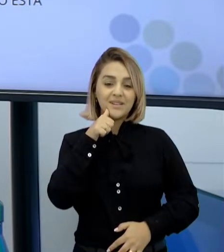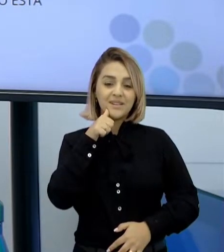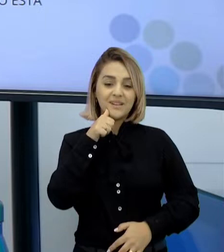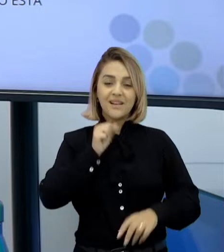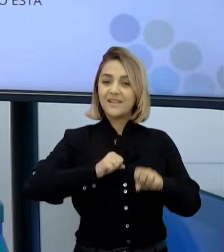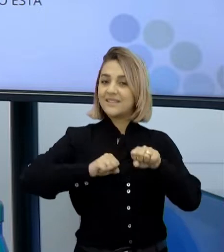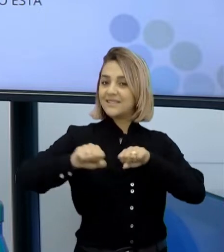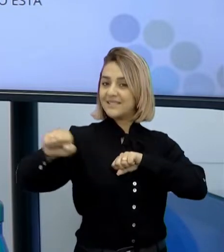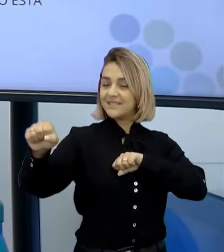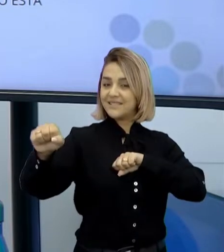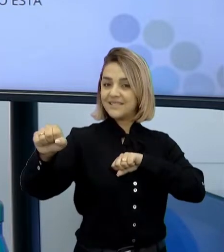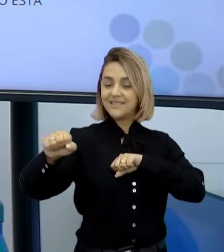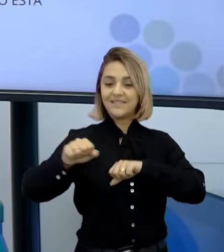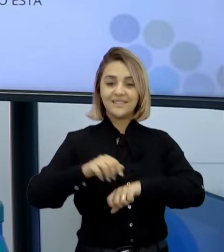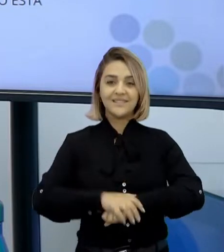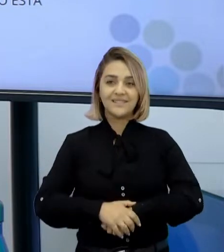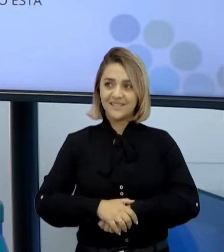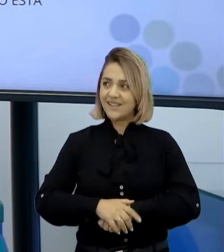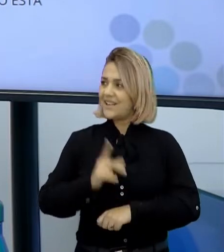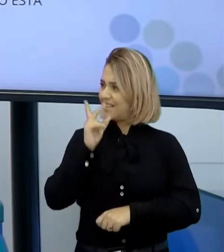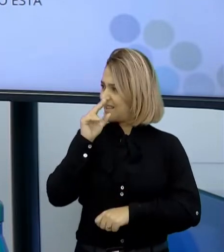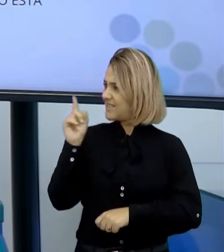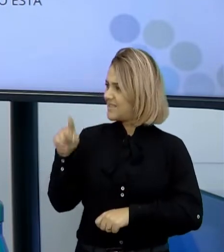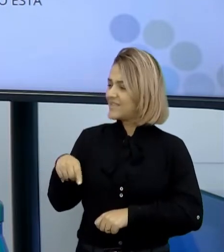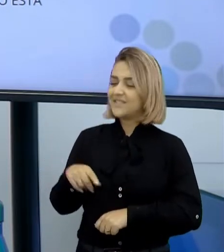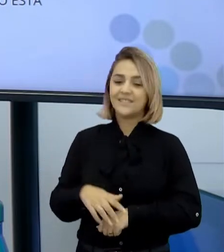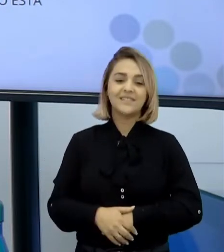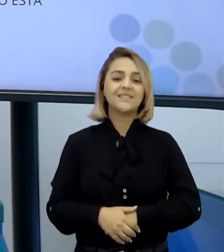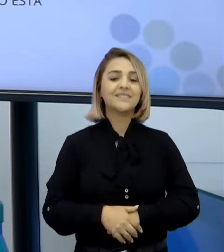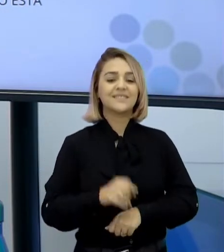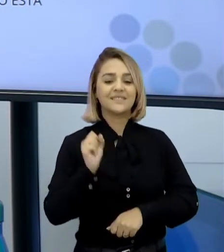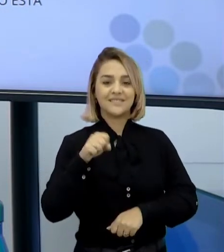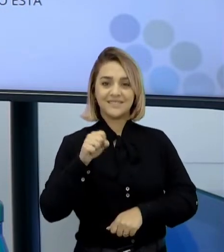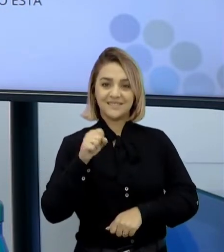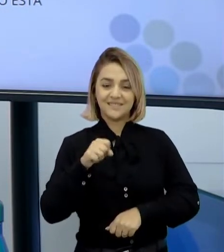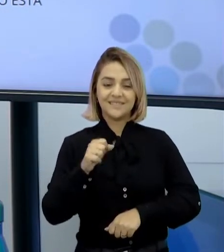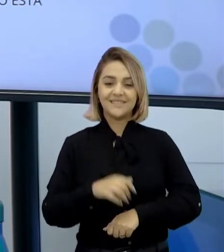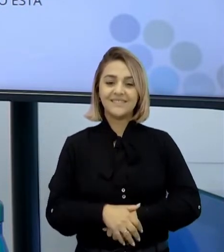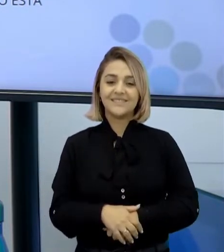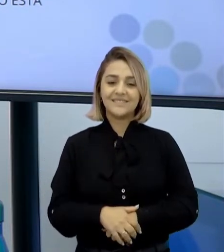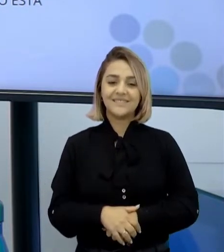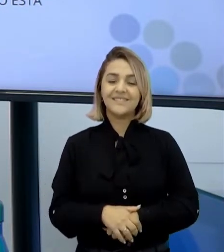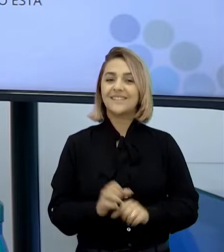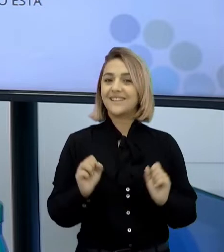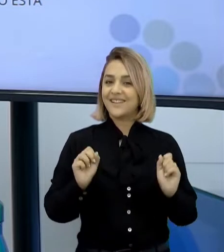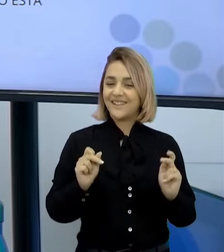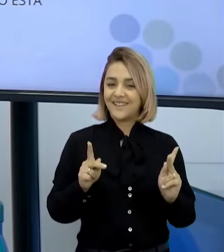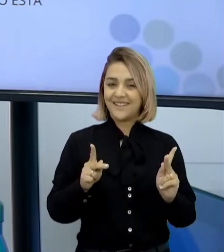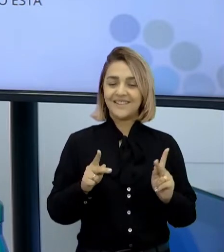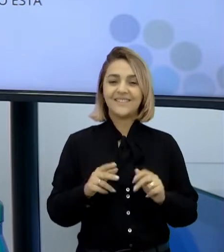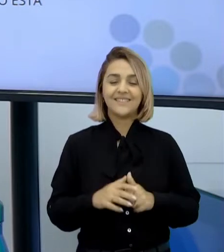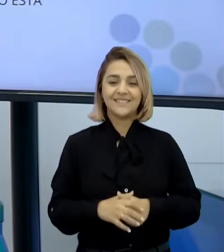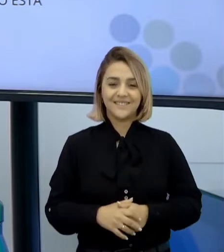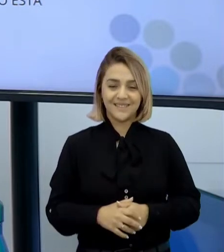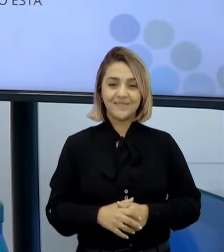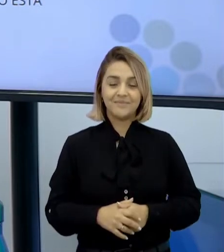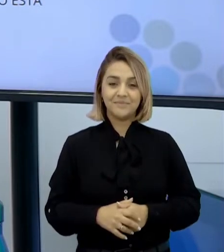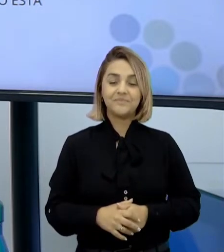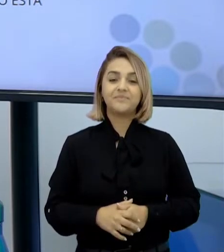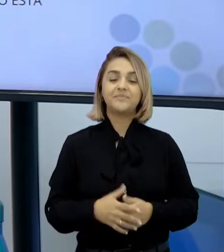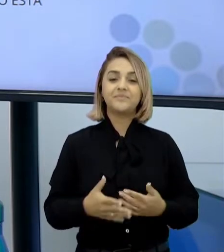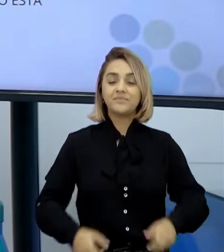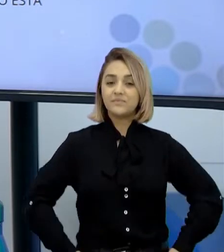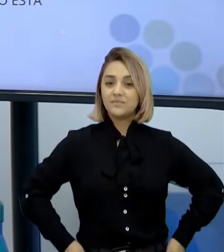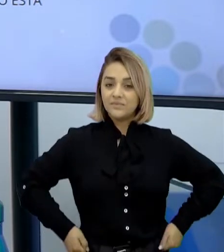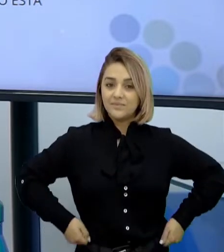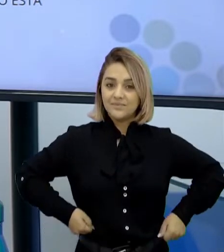Maravilha. Acho que é. É? Uhum. Ok. Wonder E uma